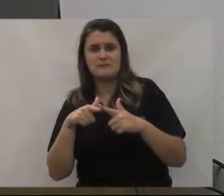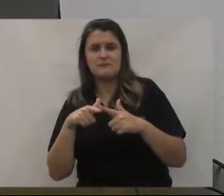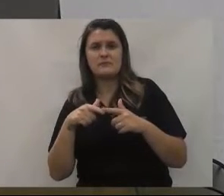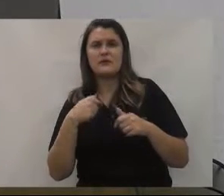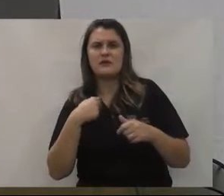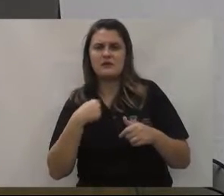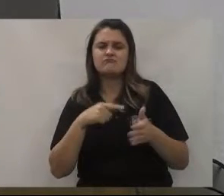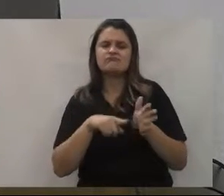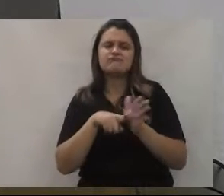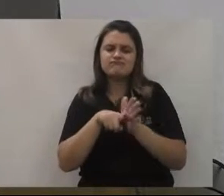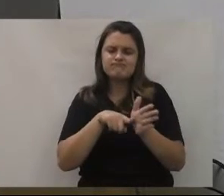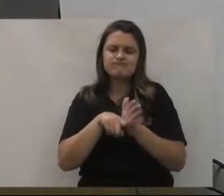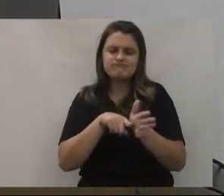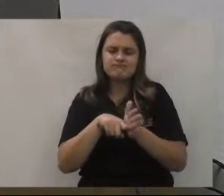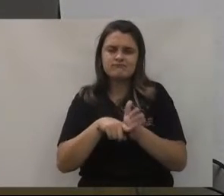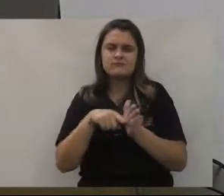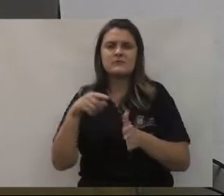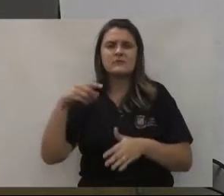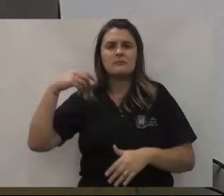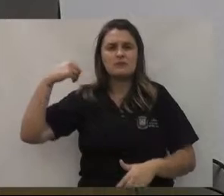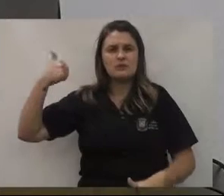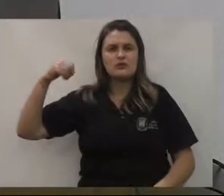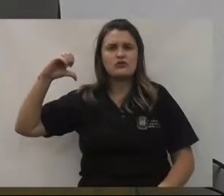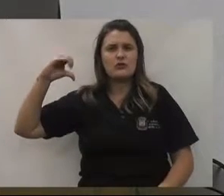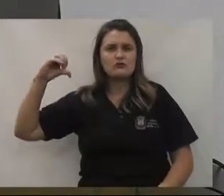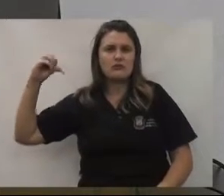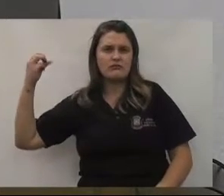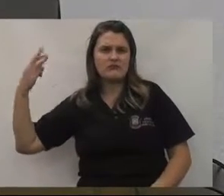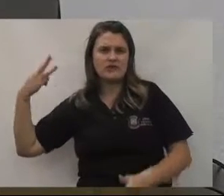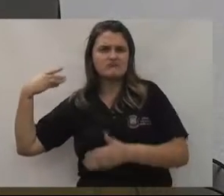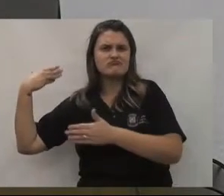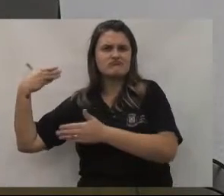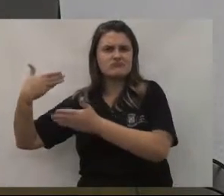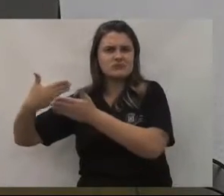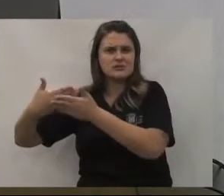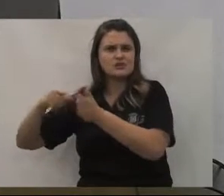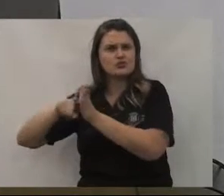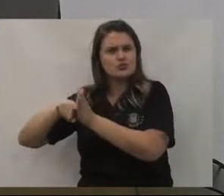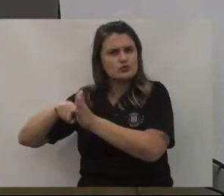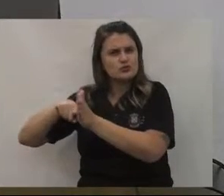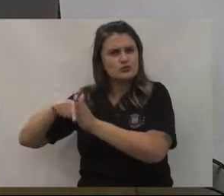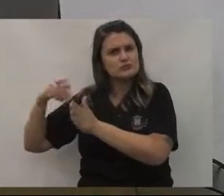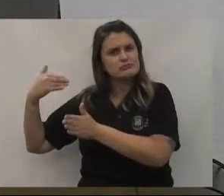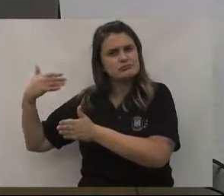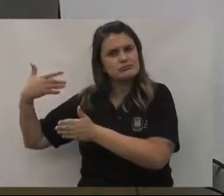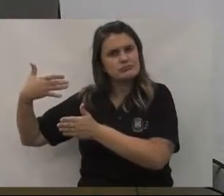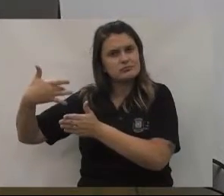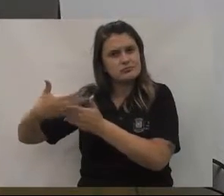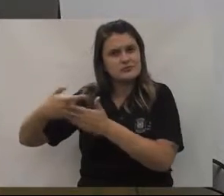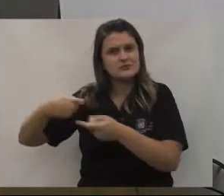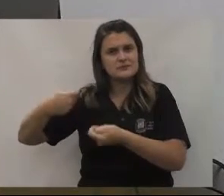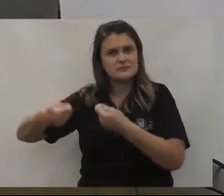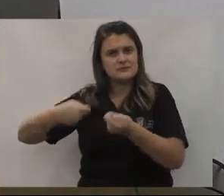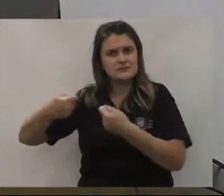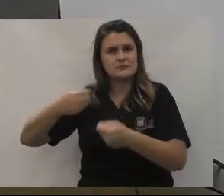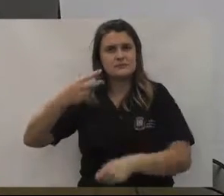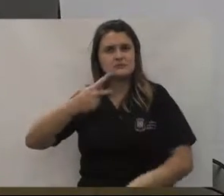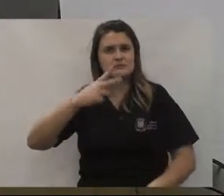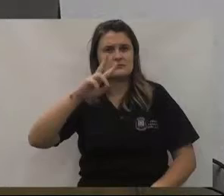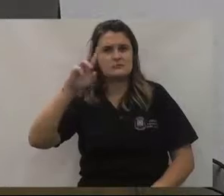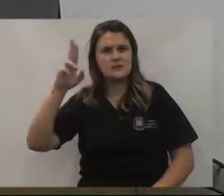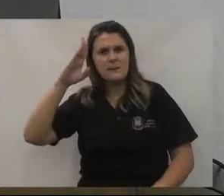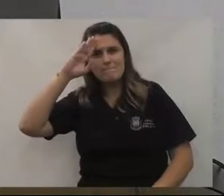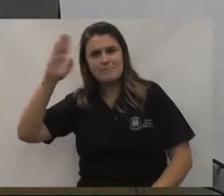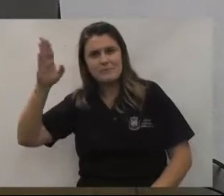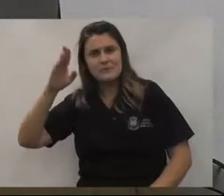venho trabalhando com isso desde 1993. Já fizemos vários estudos. A administração de Porto União,